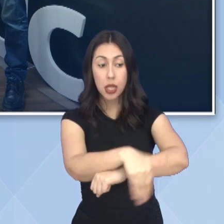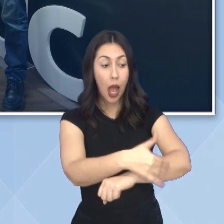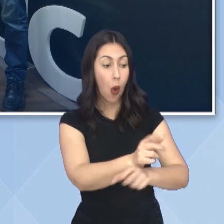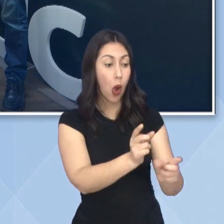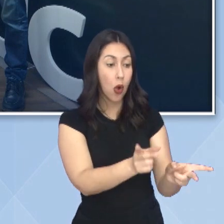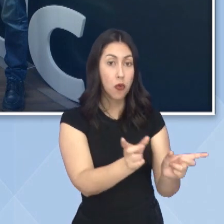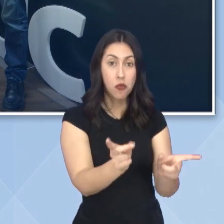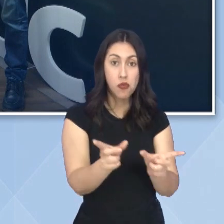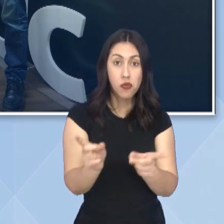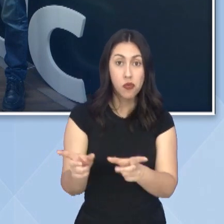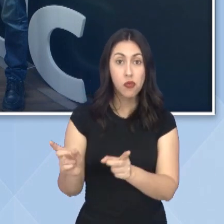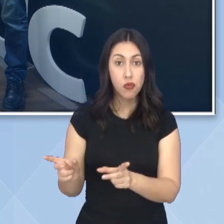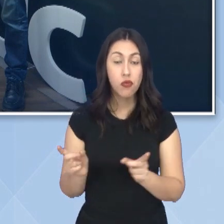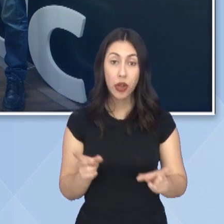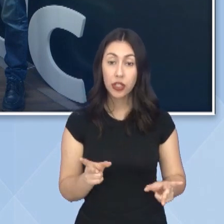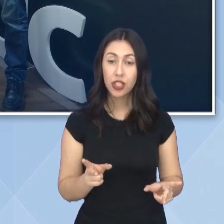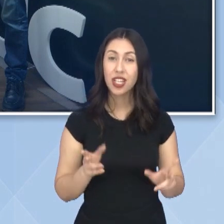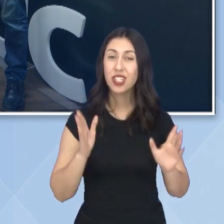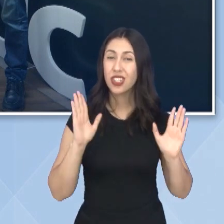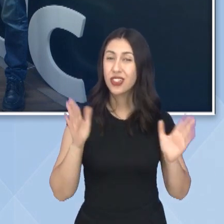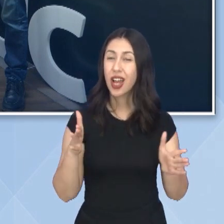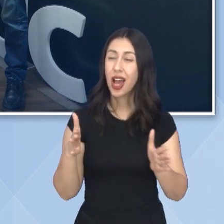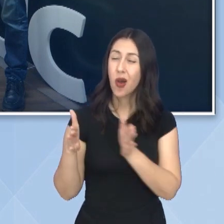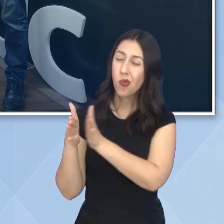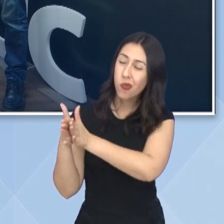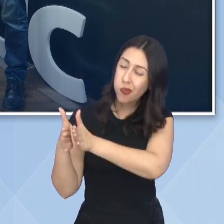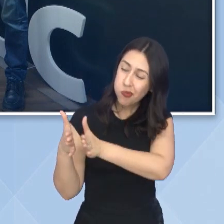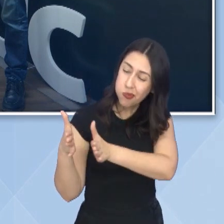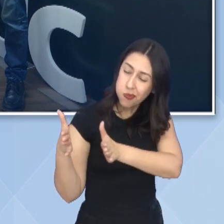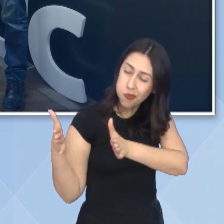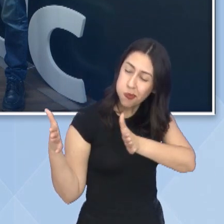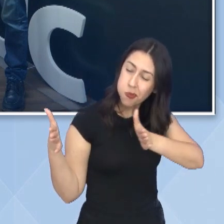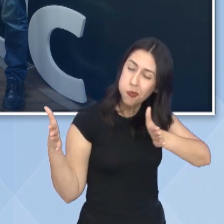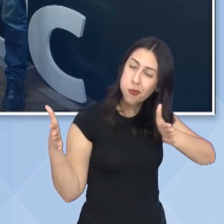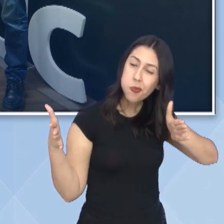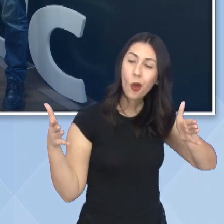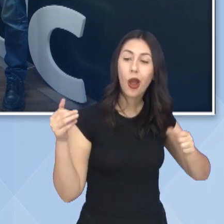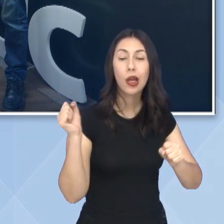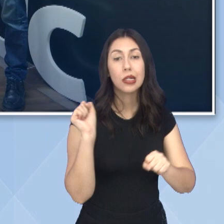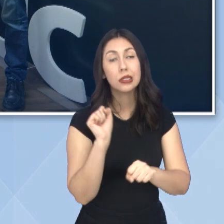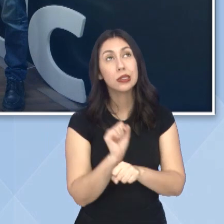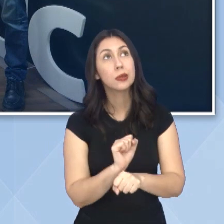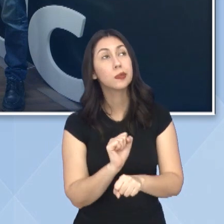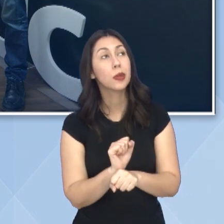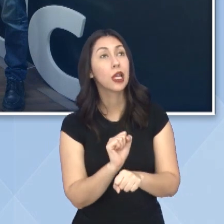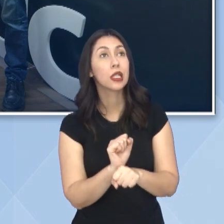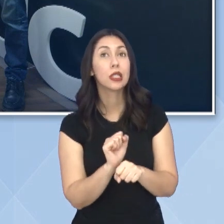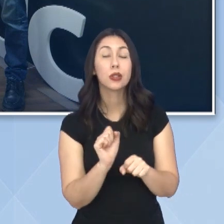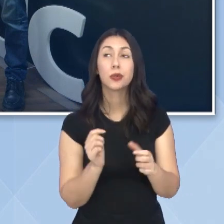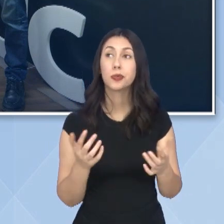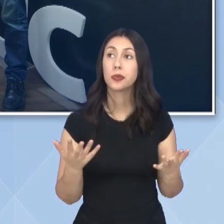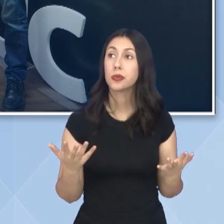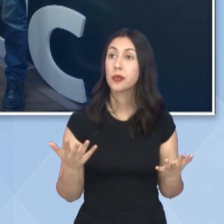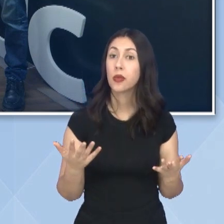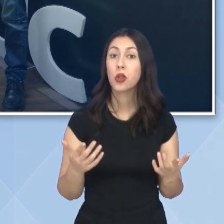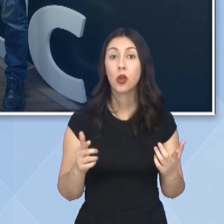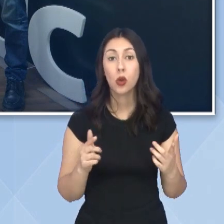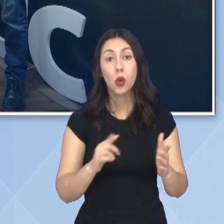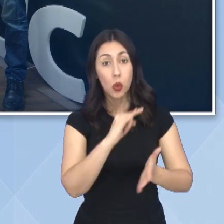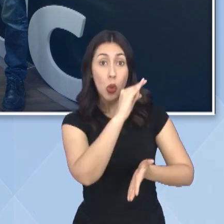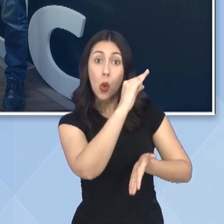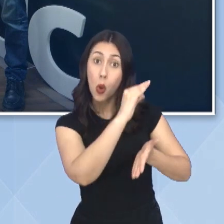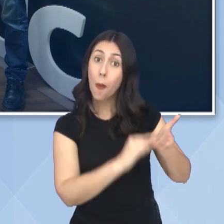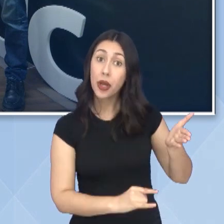durante muito tempo, senhor presidente, estavam aguardando, como se diz, esse comprovante